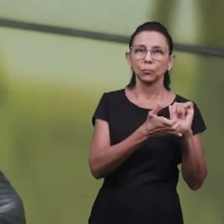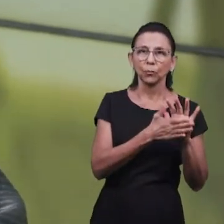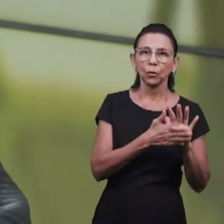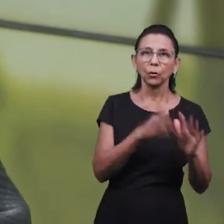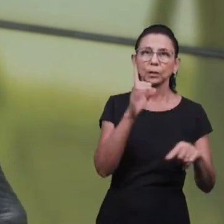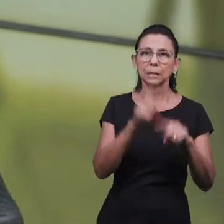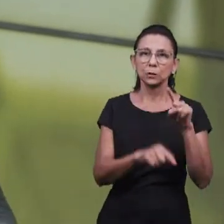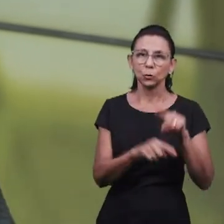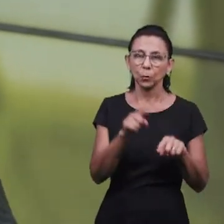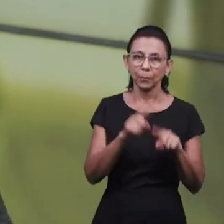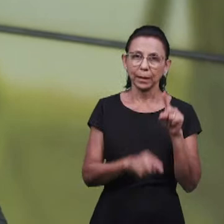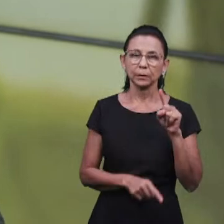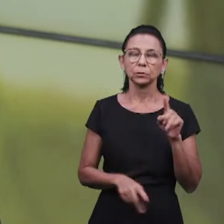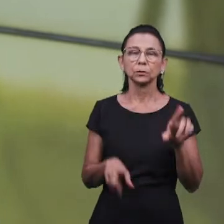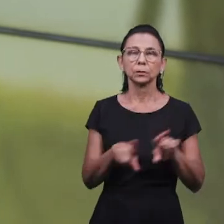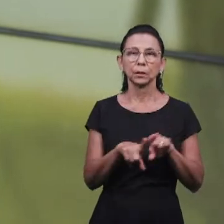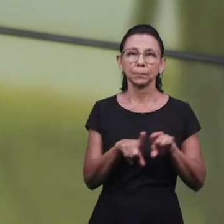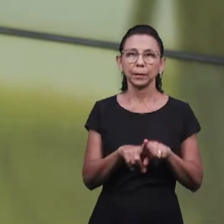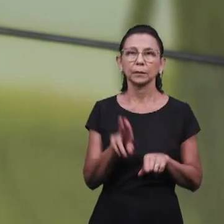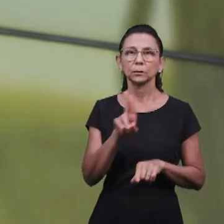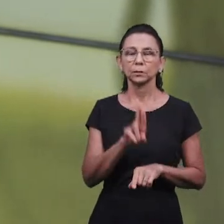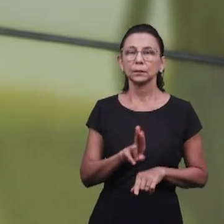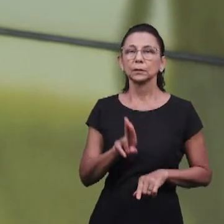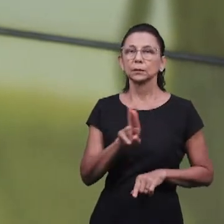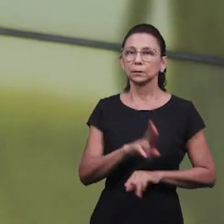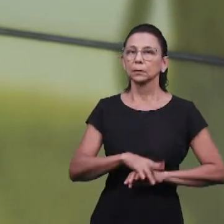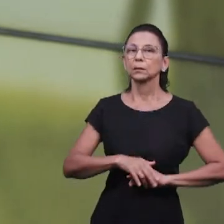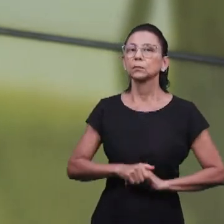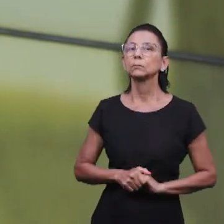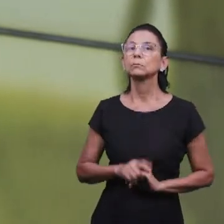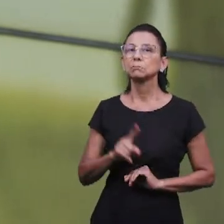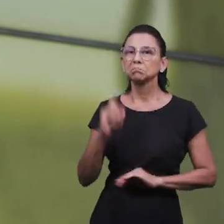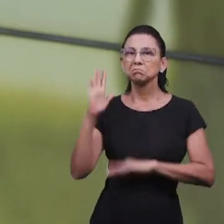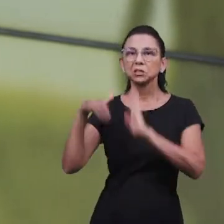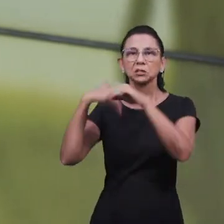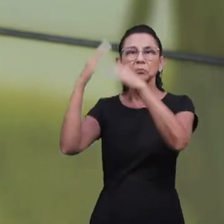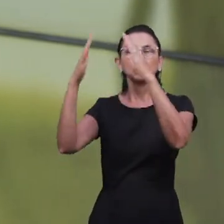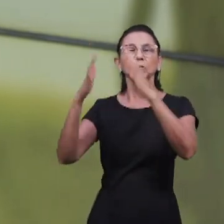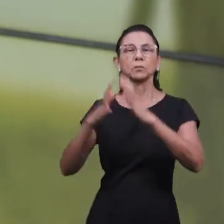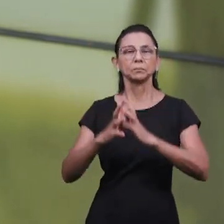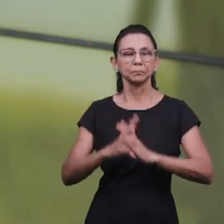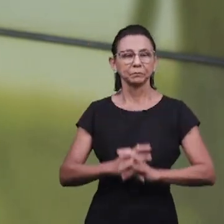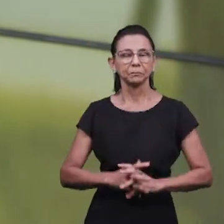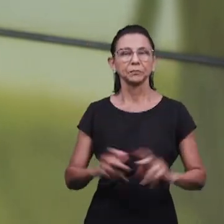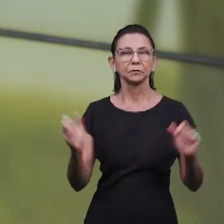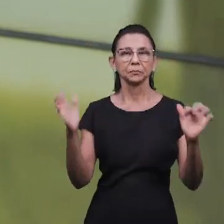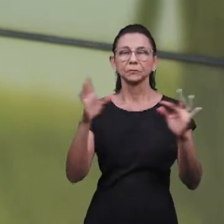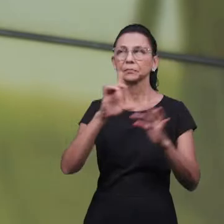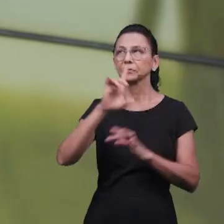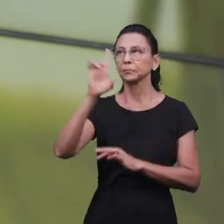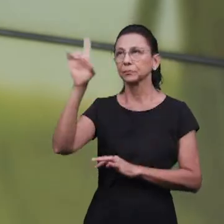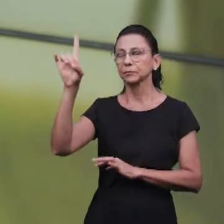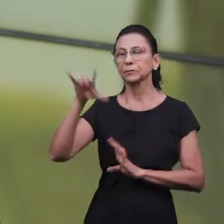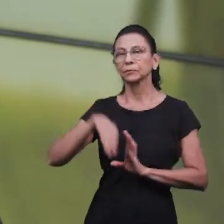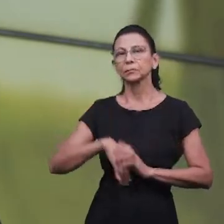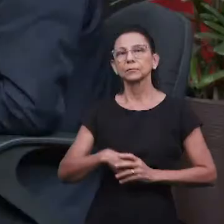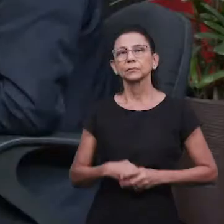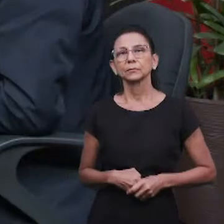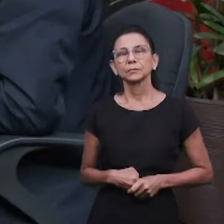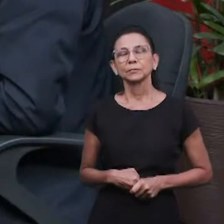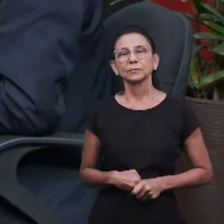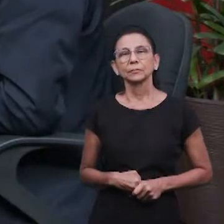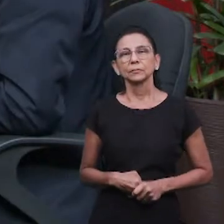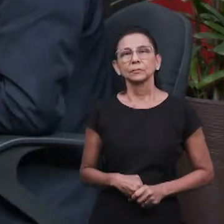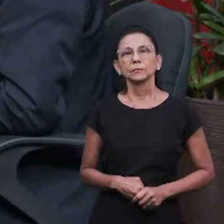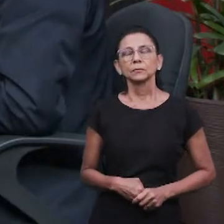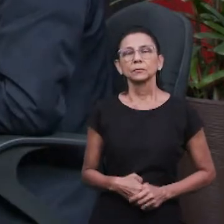seu instrumento, e a mãe não testemunhou, os pais nos testemunharam, né? O grande desenvolvimento que ela teve também. Glória a Deus. Amém. Mas nós precisamos terminar.